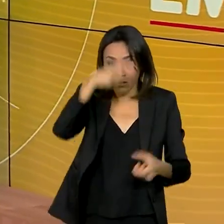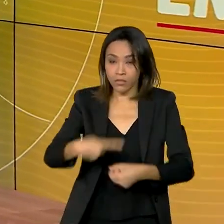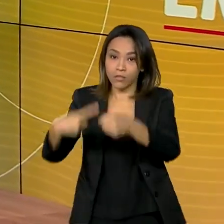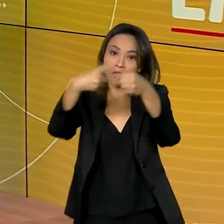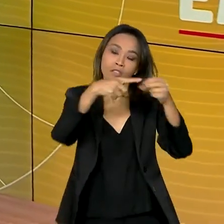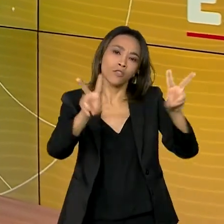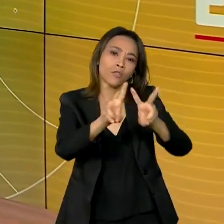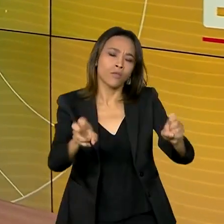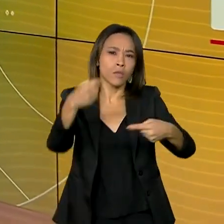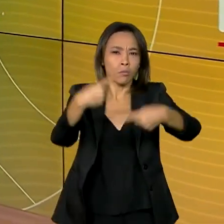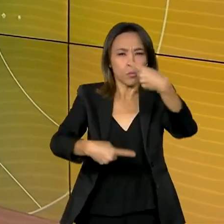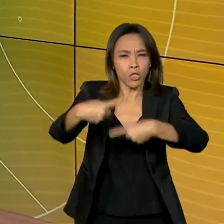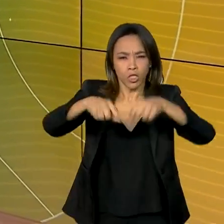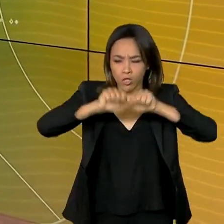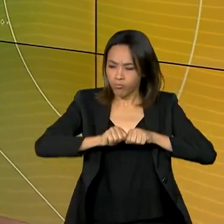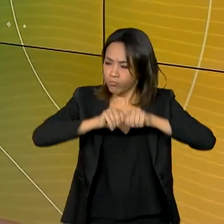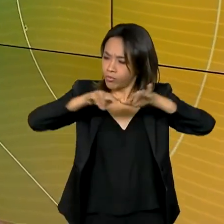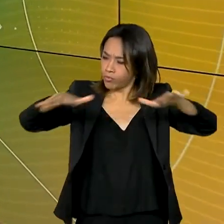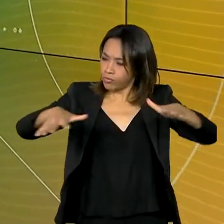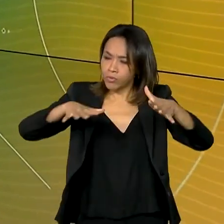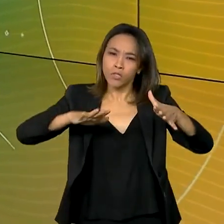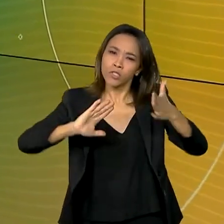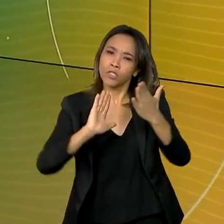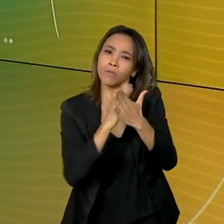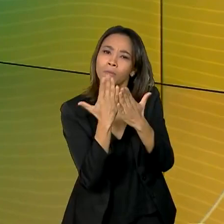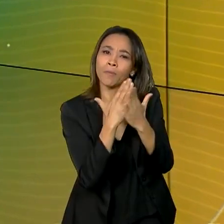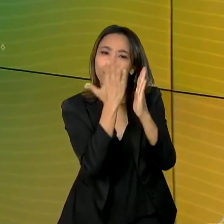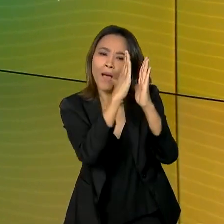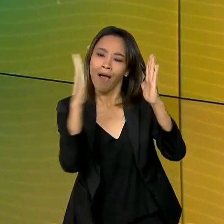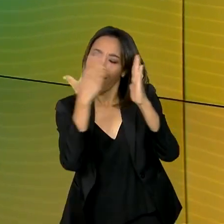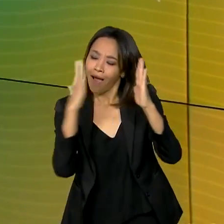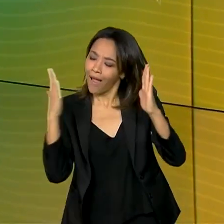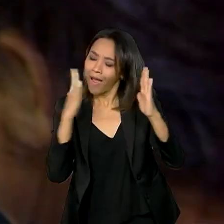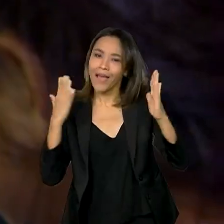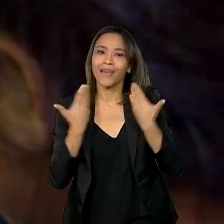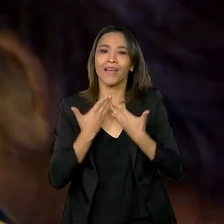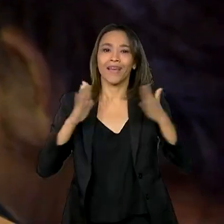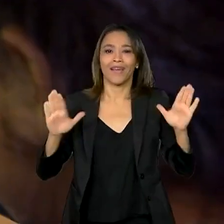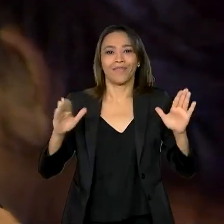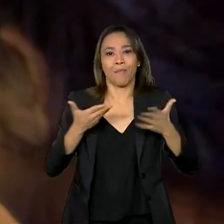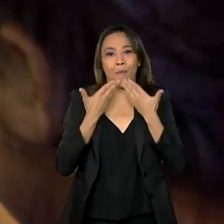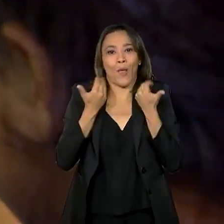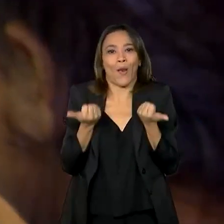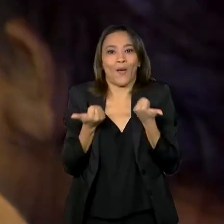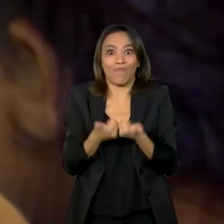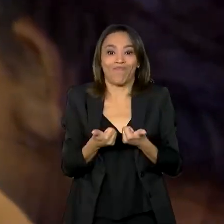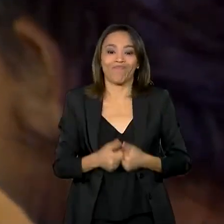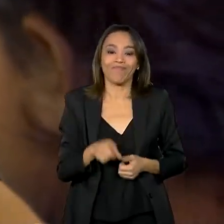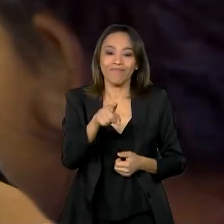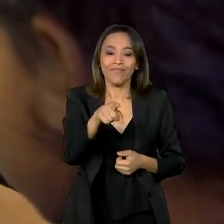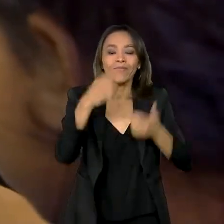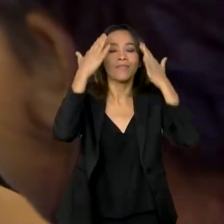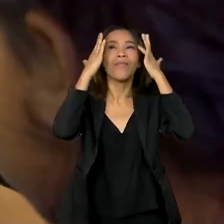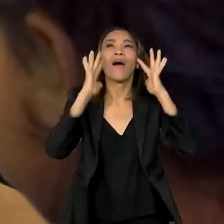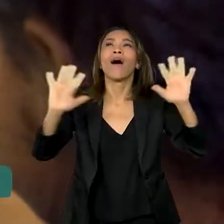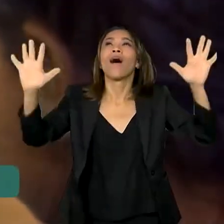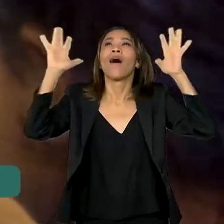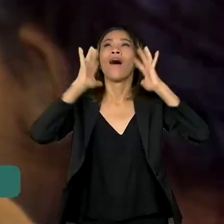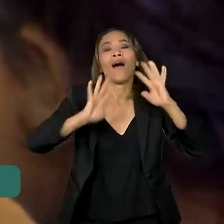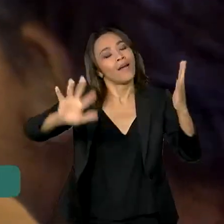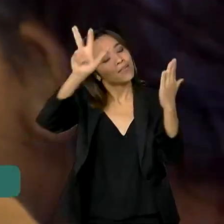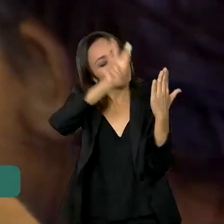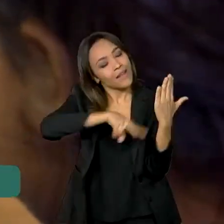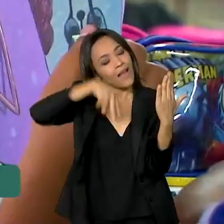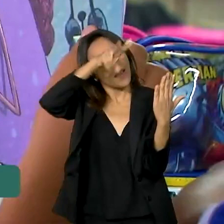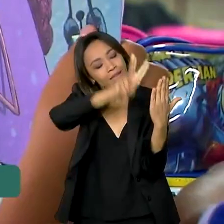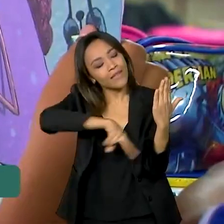políticas de ampliação e melhoria do funcionamento das bibliotecas. Além de dar asas à imaginação e